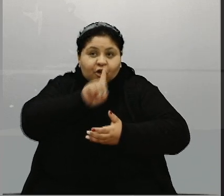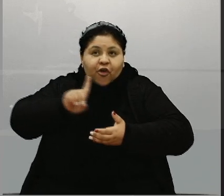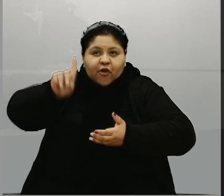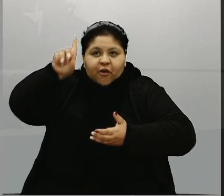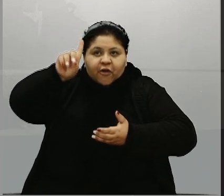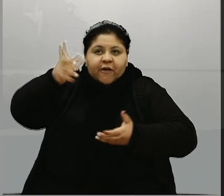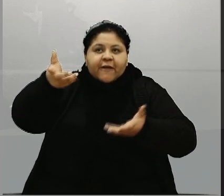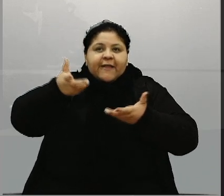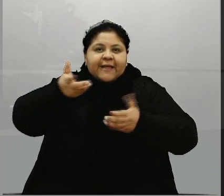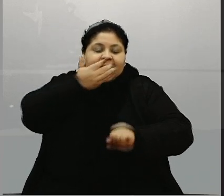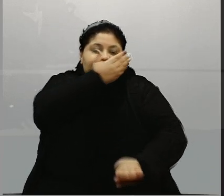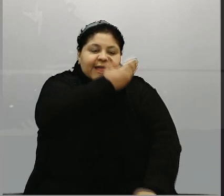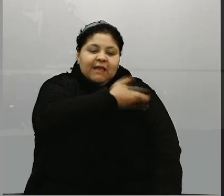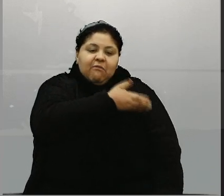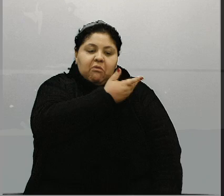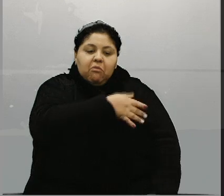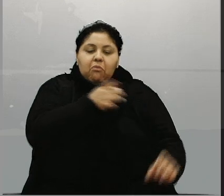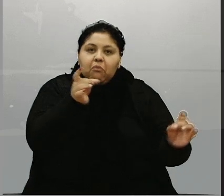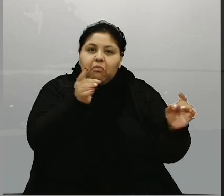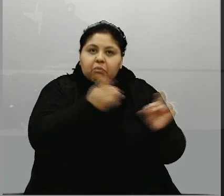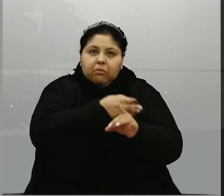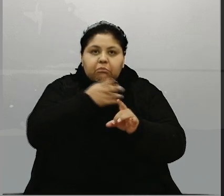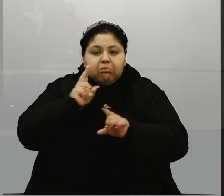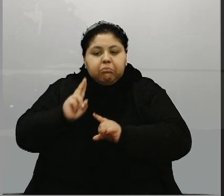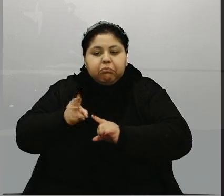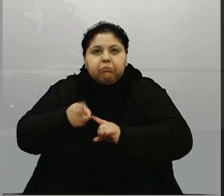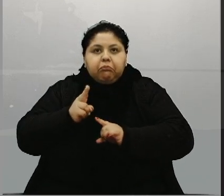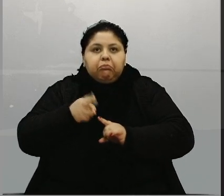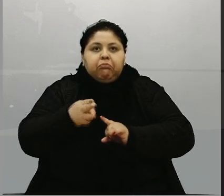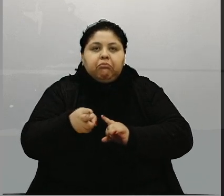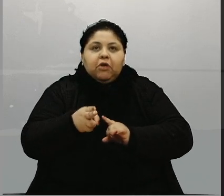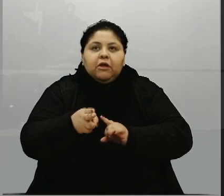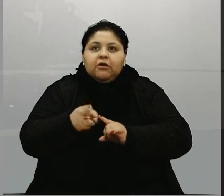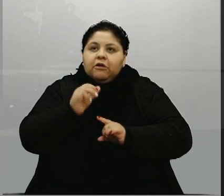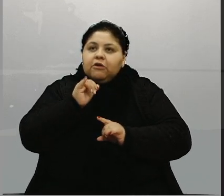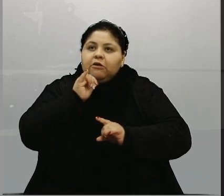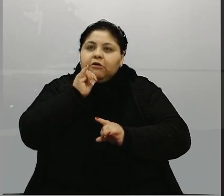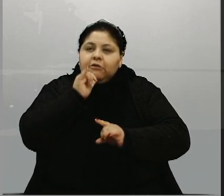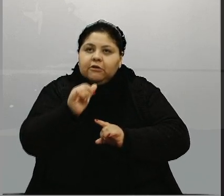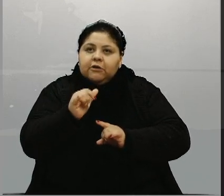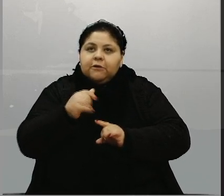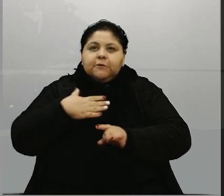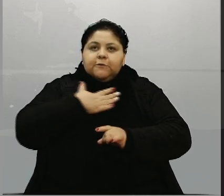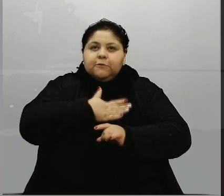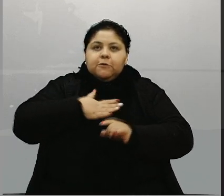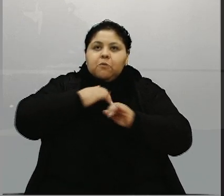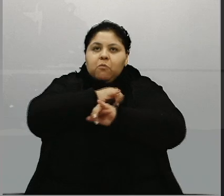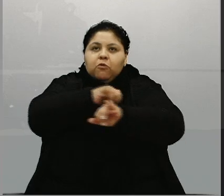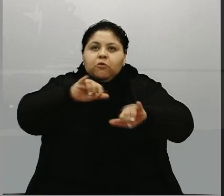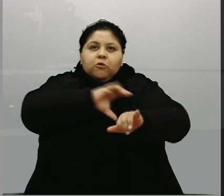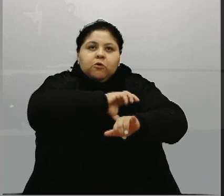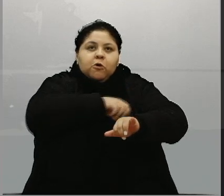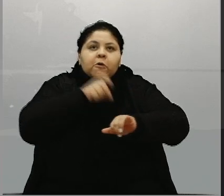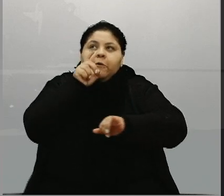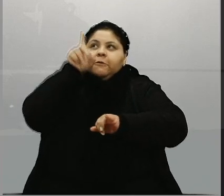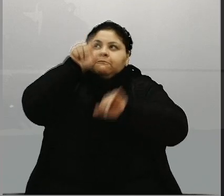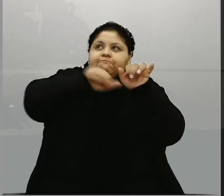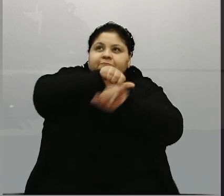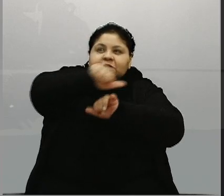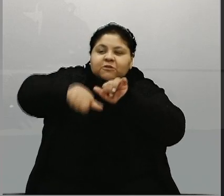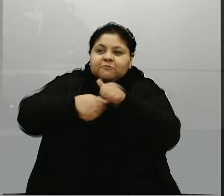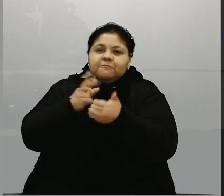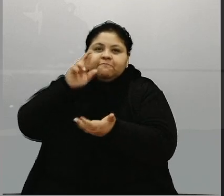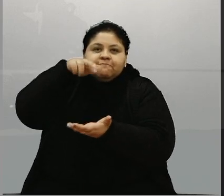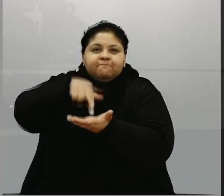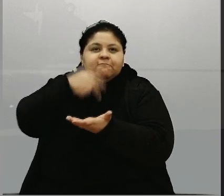maneira prática, efetiva e continuada, ser a manifestação do amor de Deus que transforma qualquer realidade. Mais